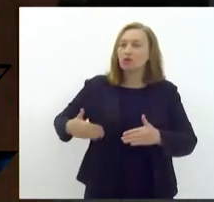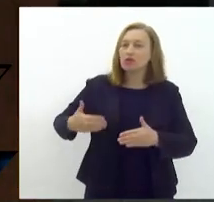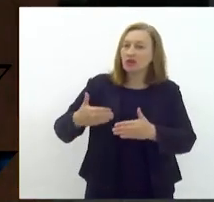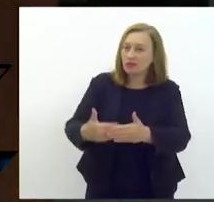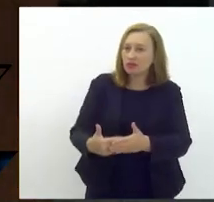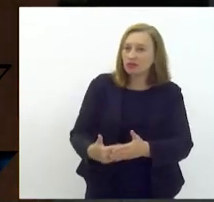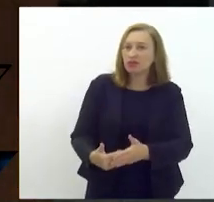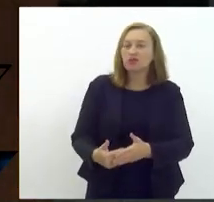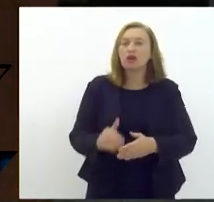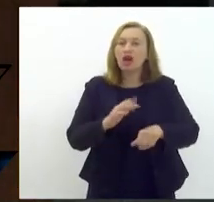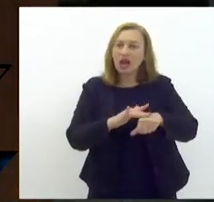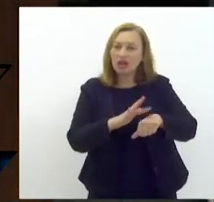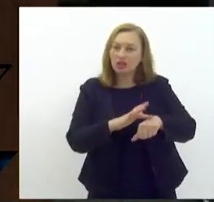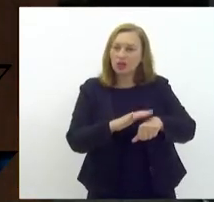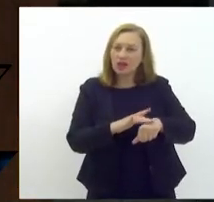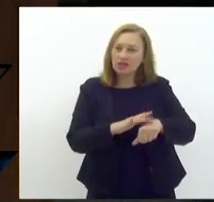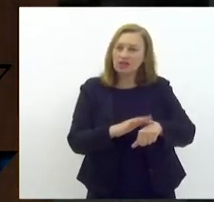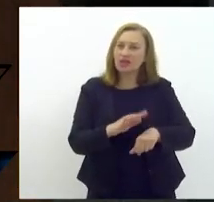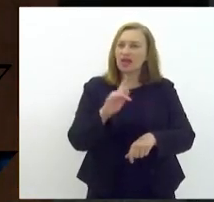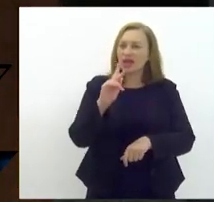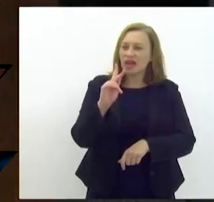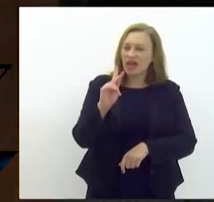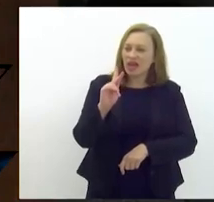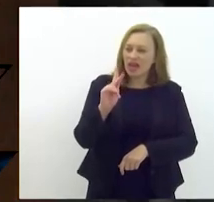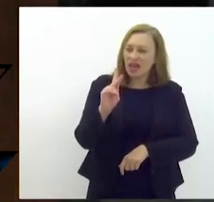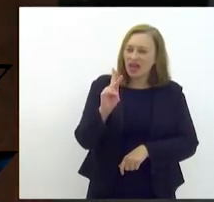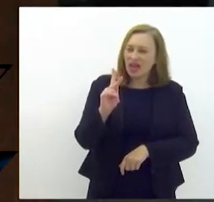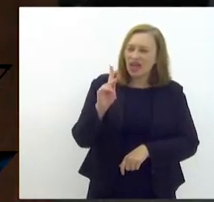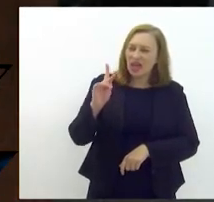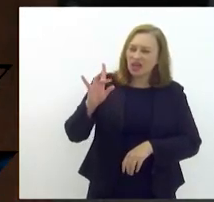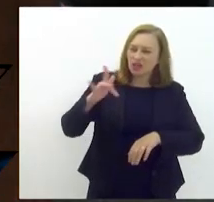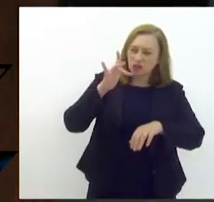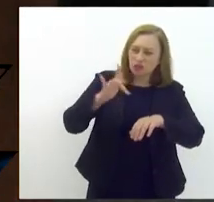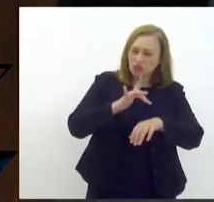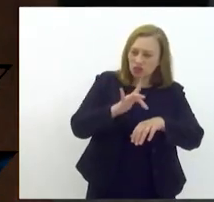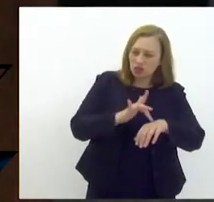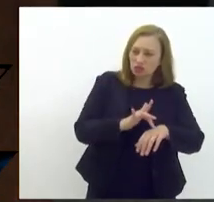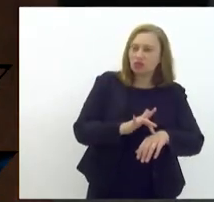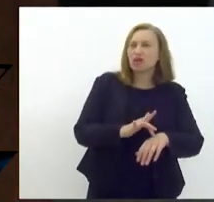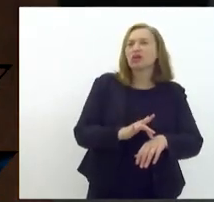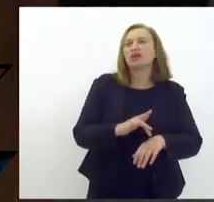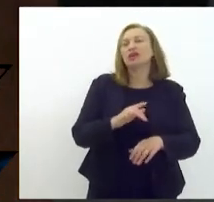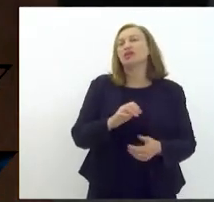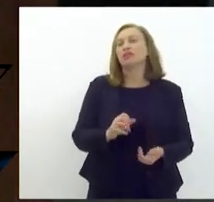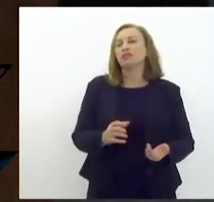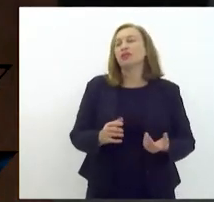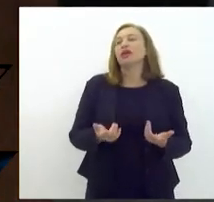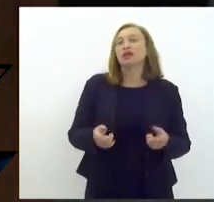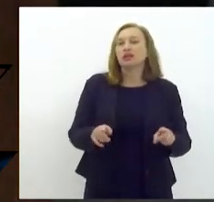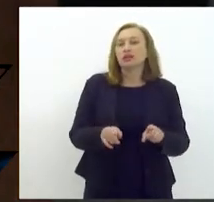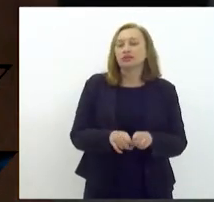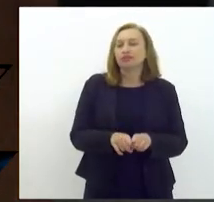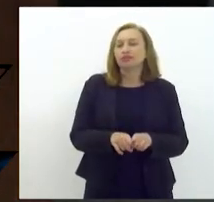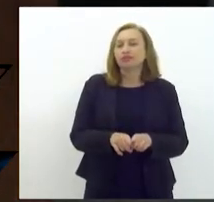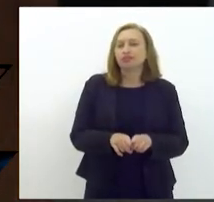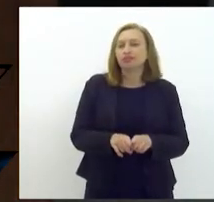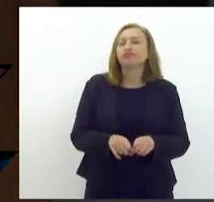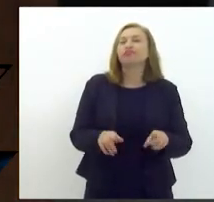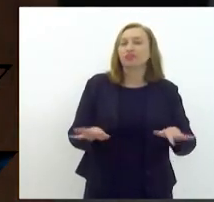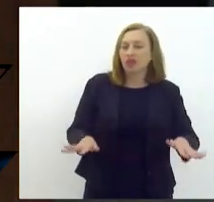do aedes aegypti e mais de 100 mil atendimentos no Hospital Veterinário desde a sua inauguração e além de